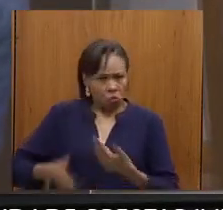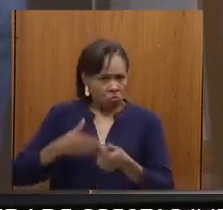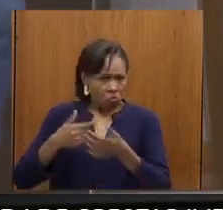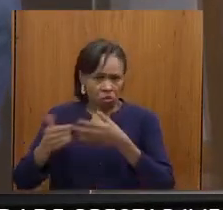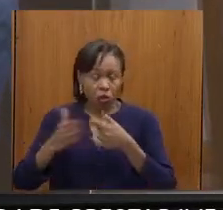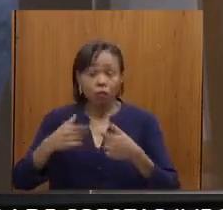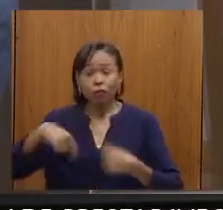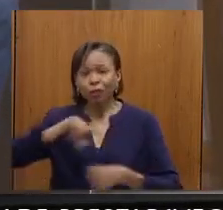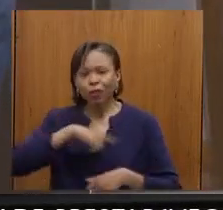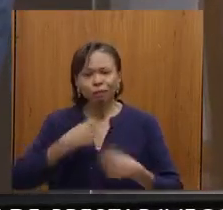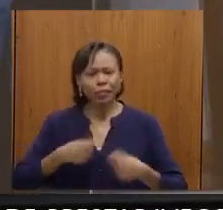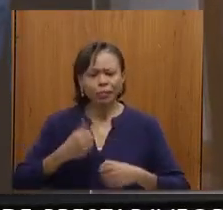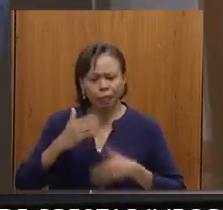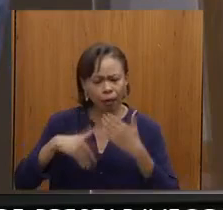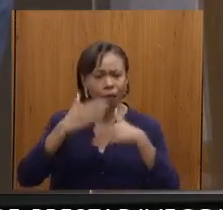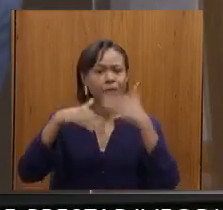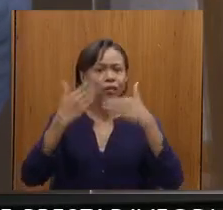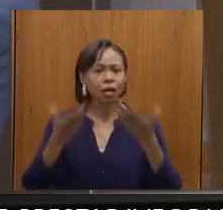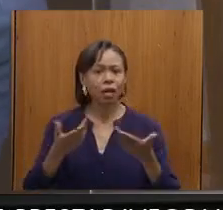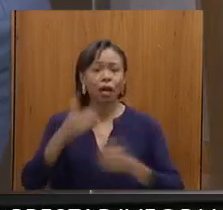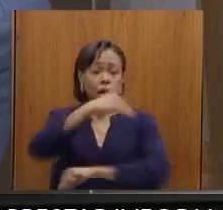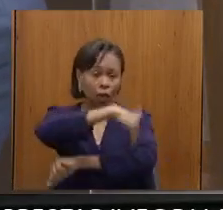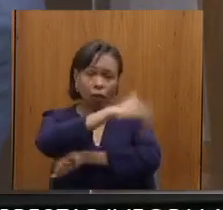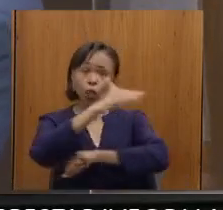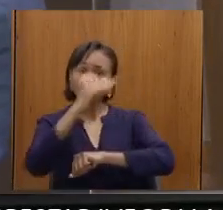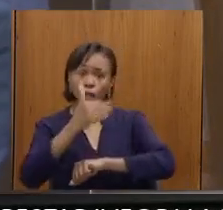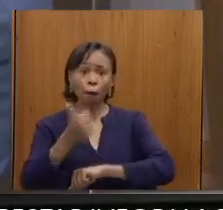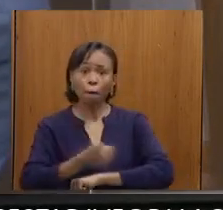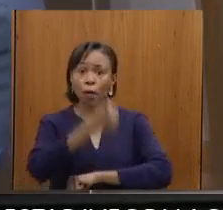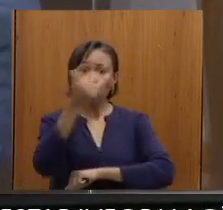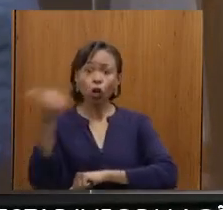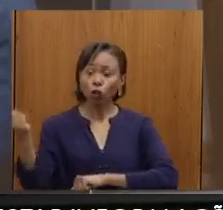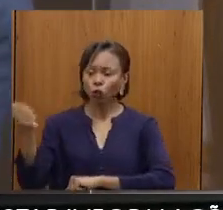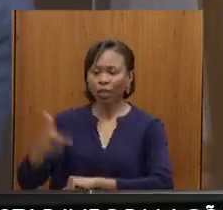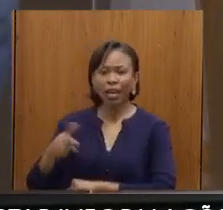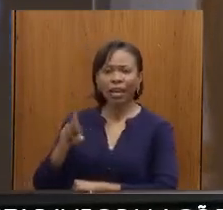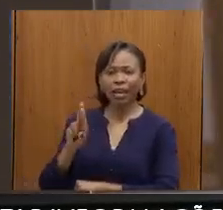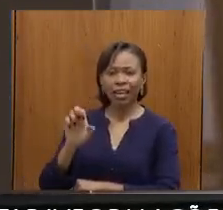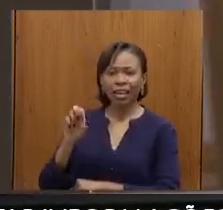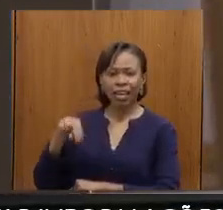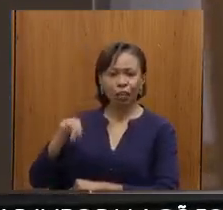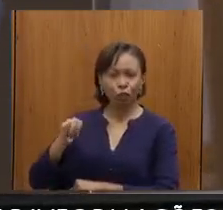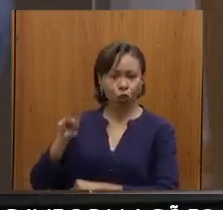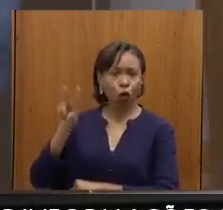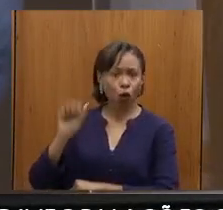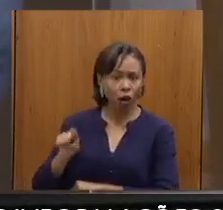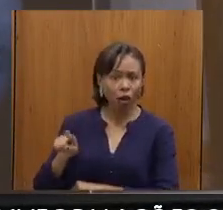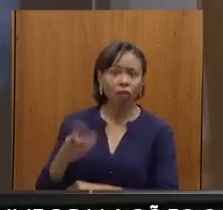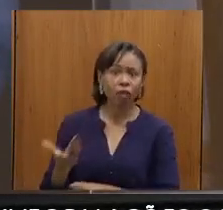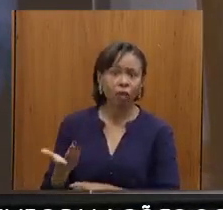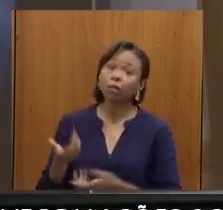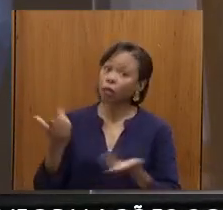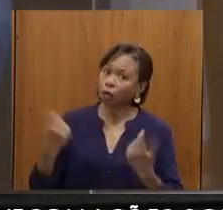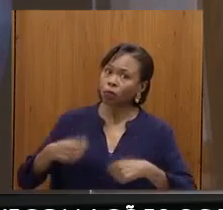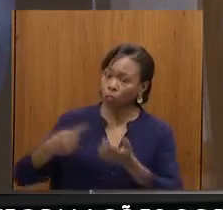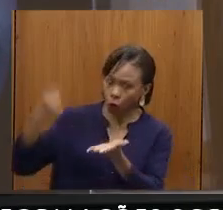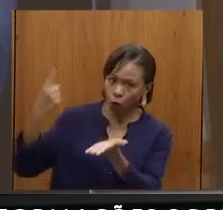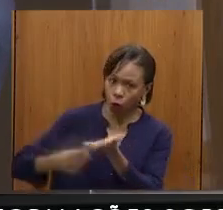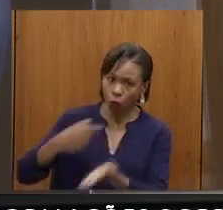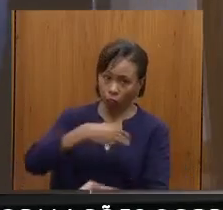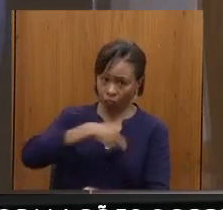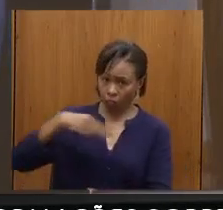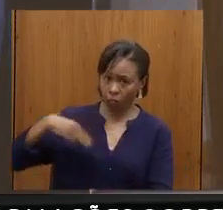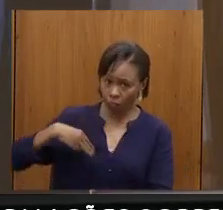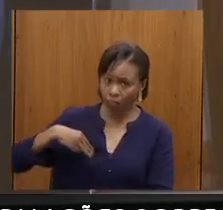temos que avançar e se fizermos o Brumadinho melhor do que foi Renova, vamos fazer o acordo de Mariana pós